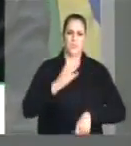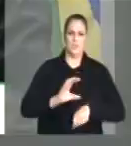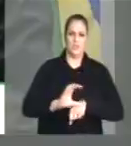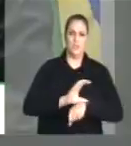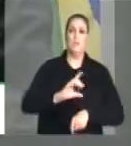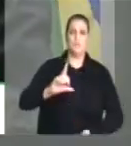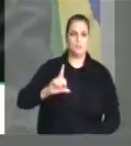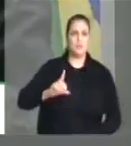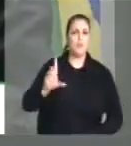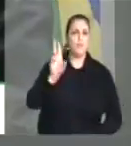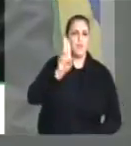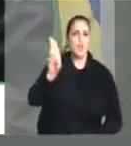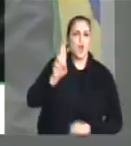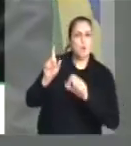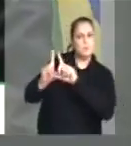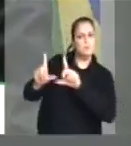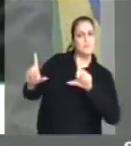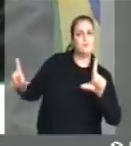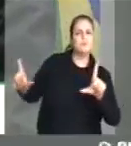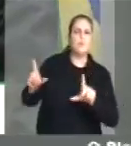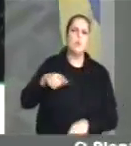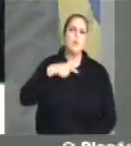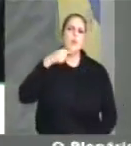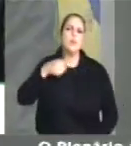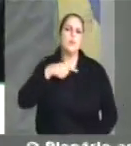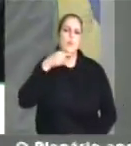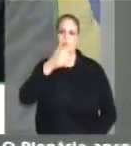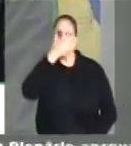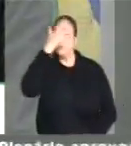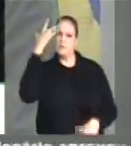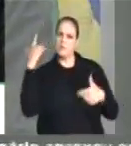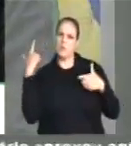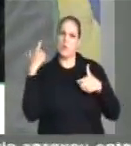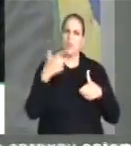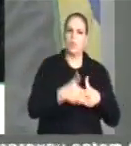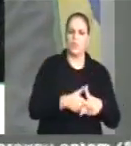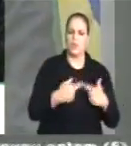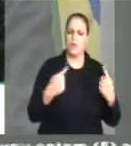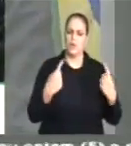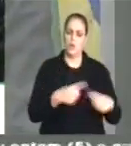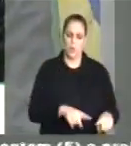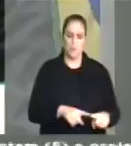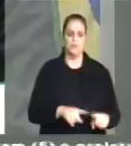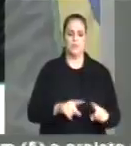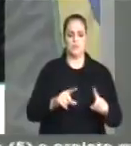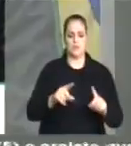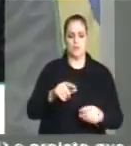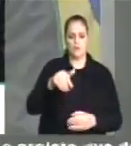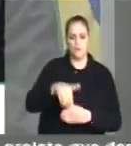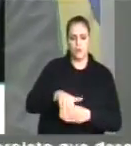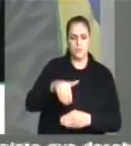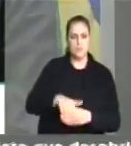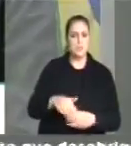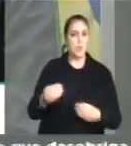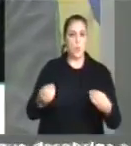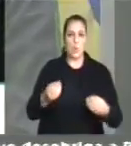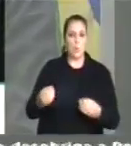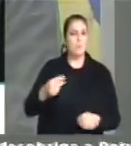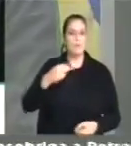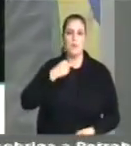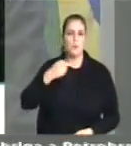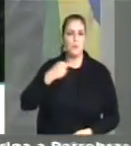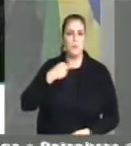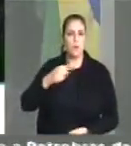foi colocado em dúvida por causa dos pianistas e a votação era manual.